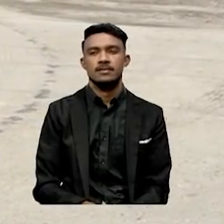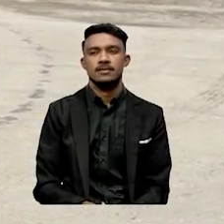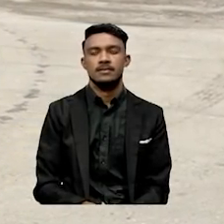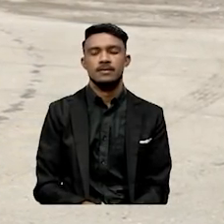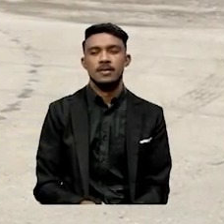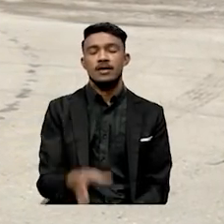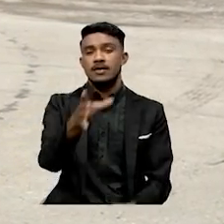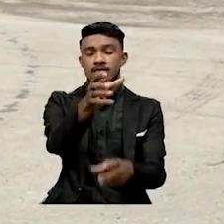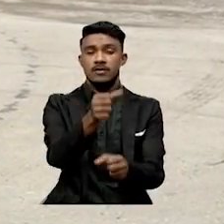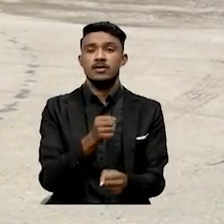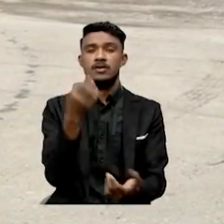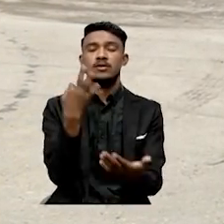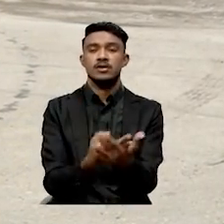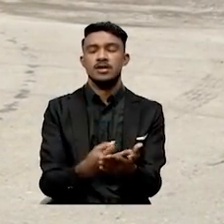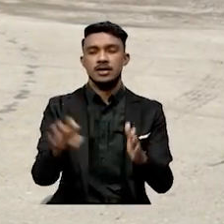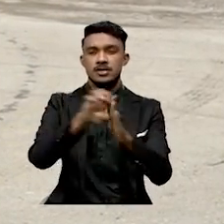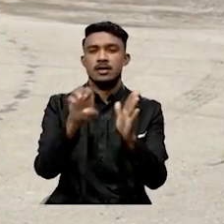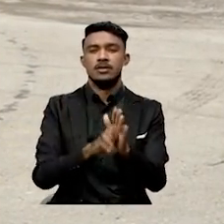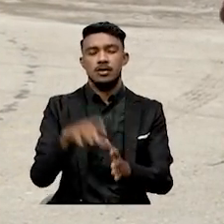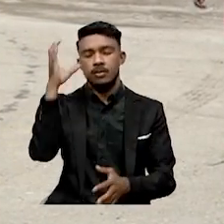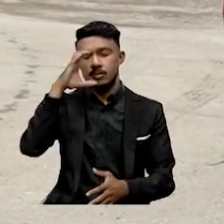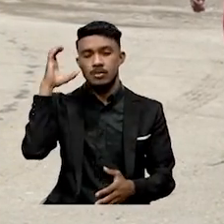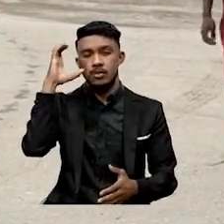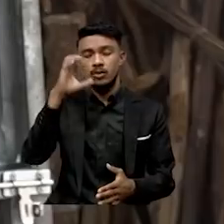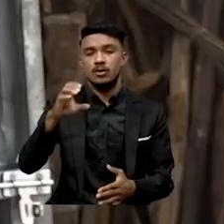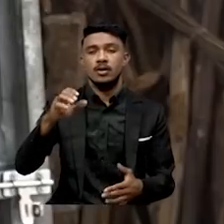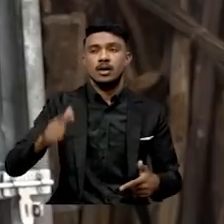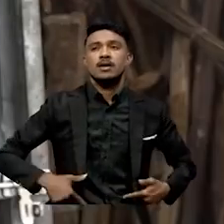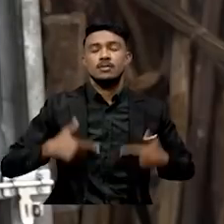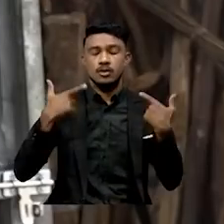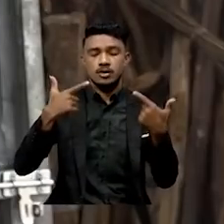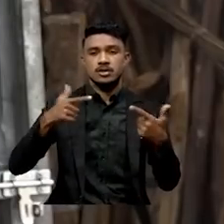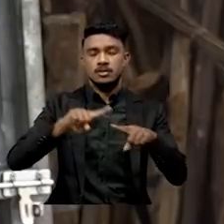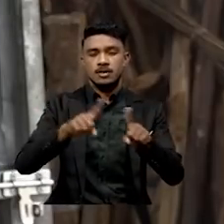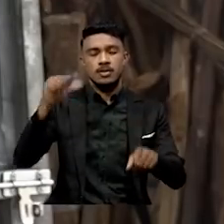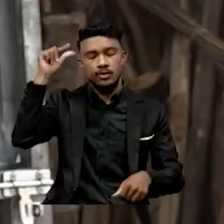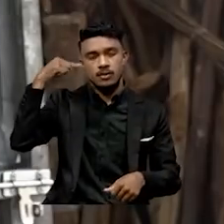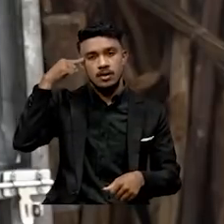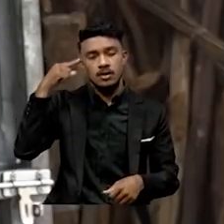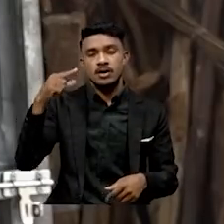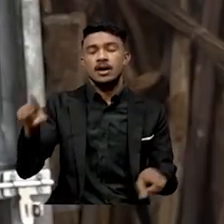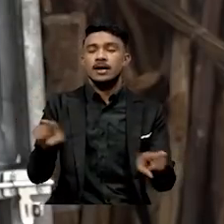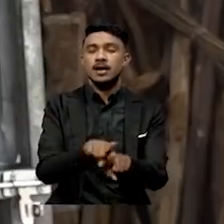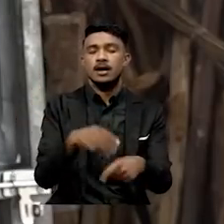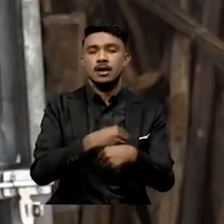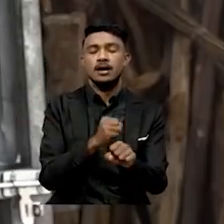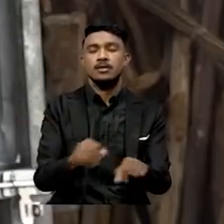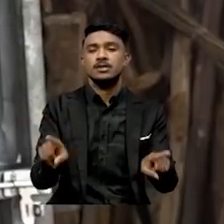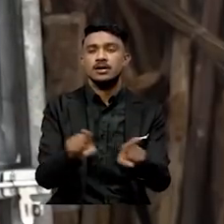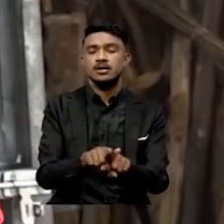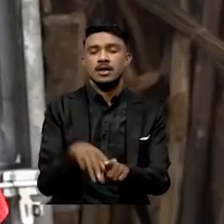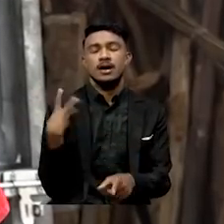ma foti osan husi staro nina tebuka moris. Pois ma hansa governo sera halo halo ira hansa nene ami bobo hansa triste tebes pa buat folin